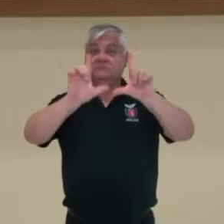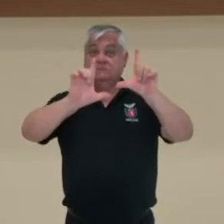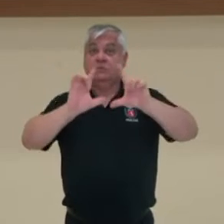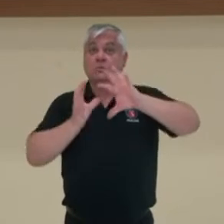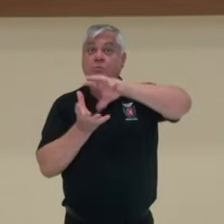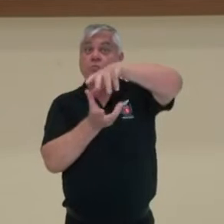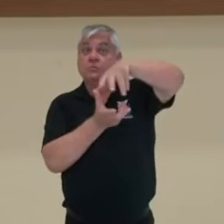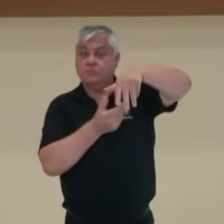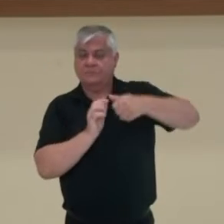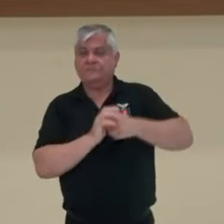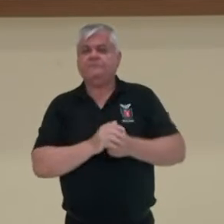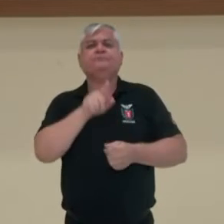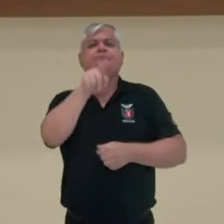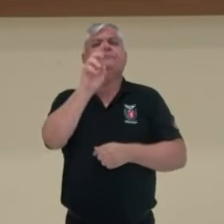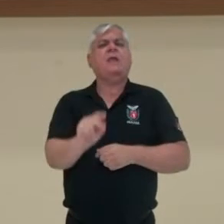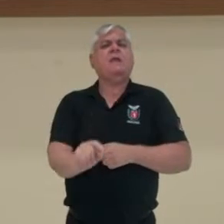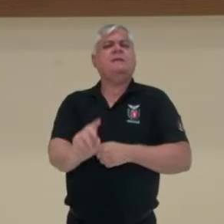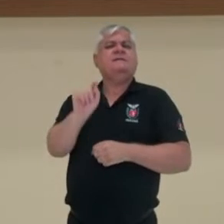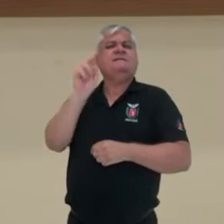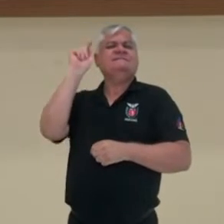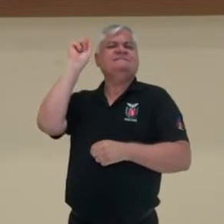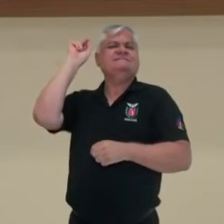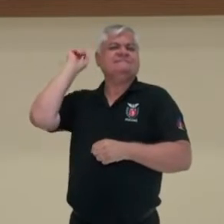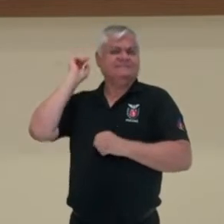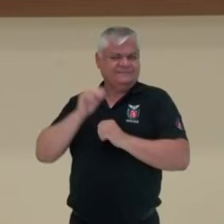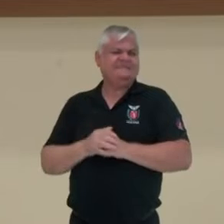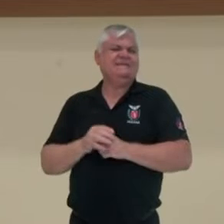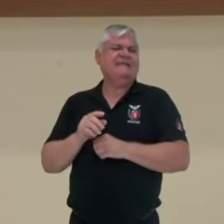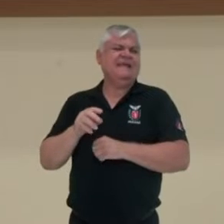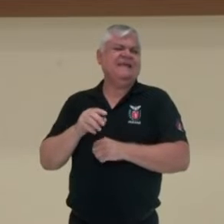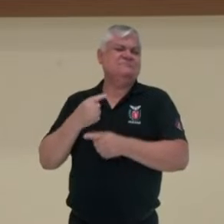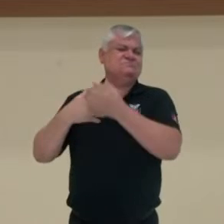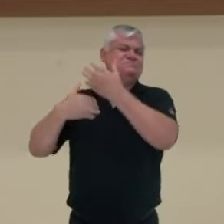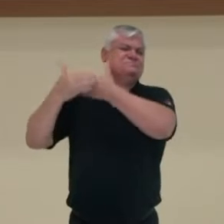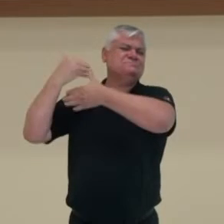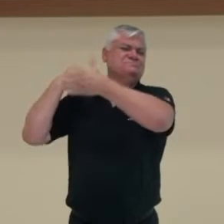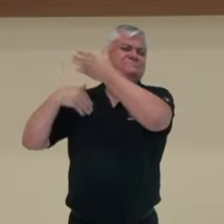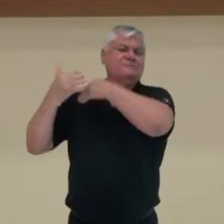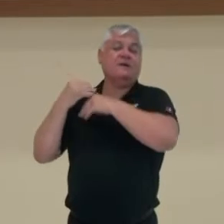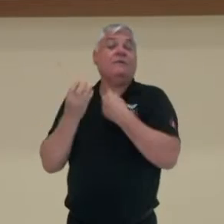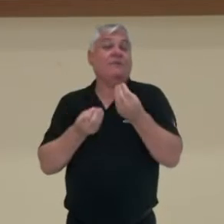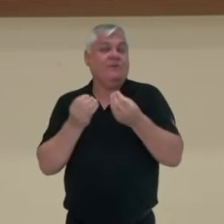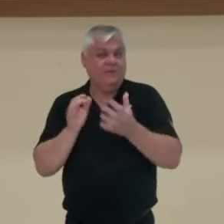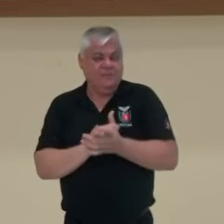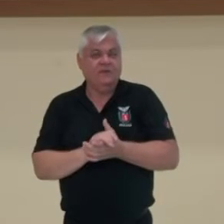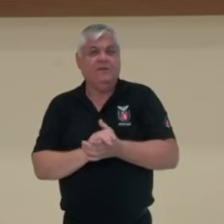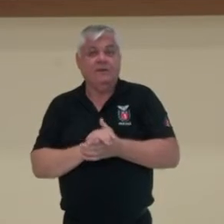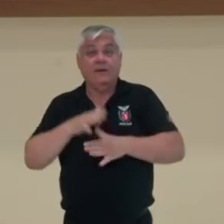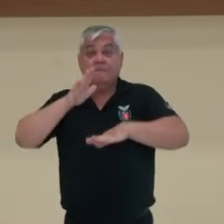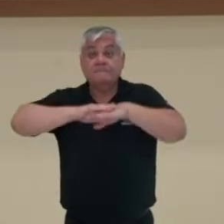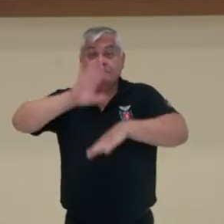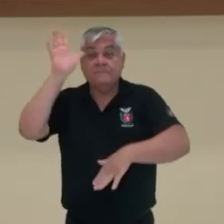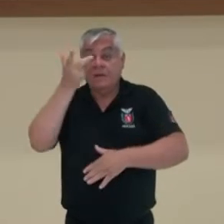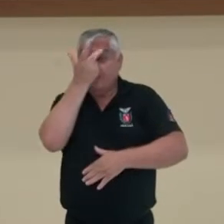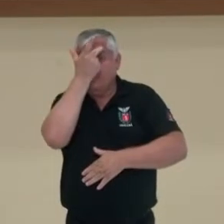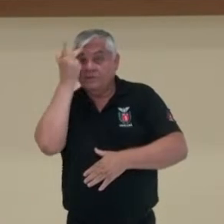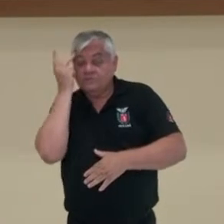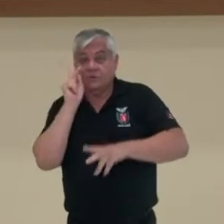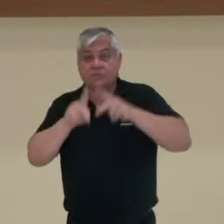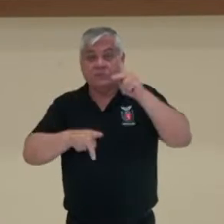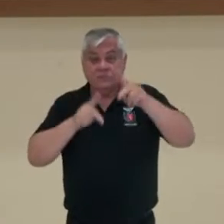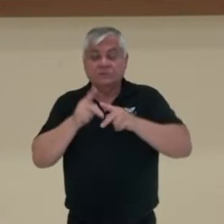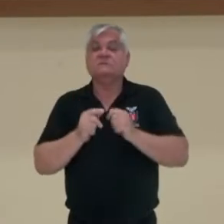muitas. A gente está falando lá atrás também, desde lá de trás. Né? Então, as pessoas, a massa, a população